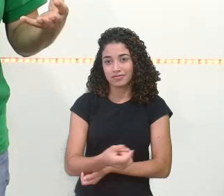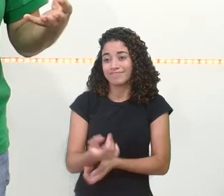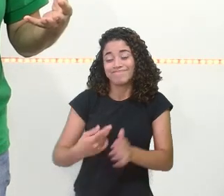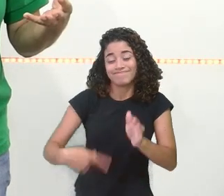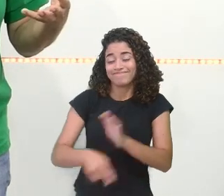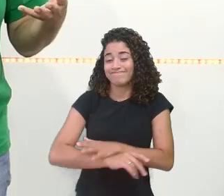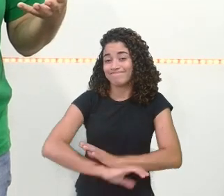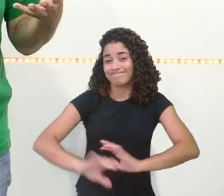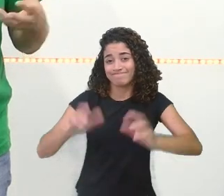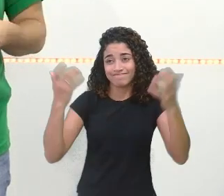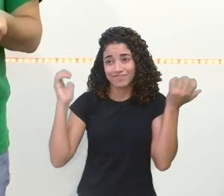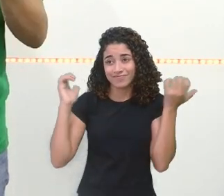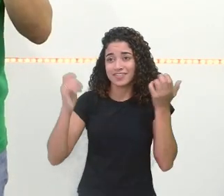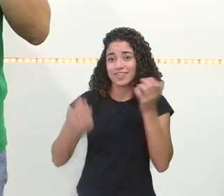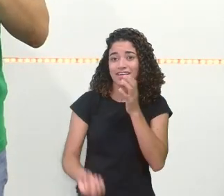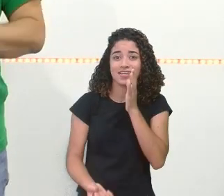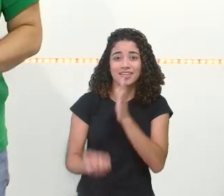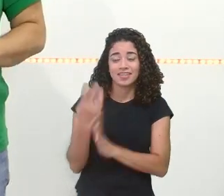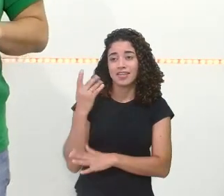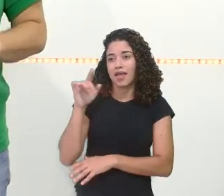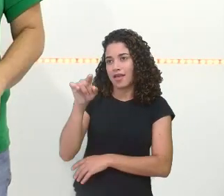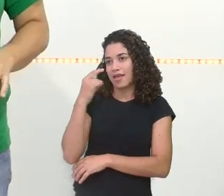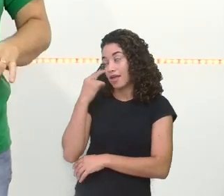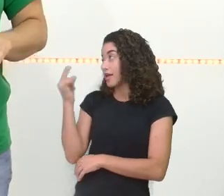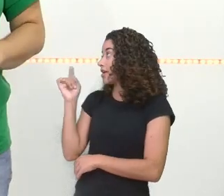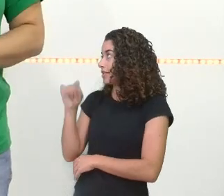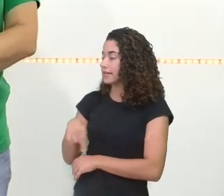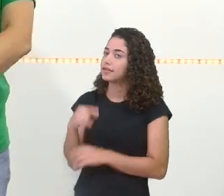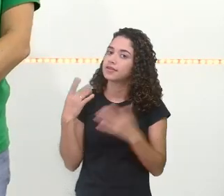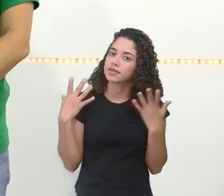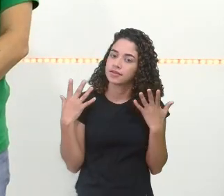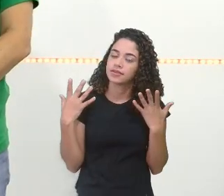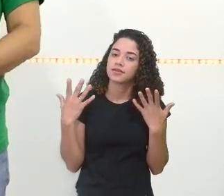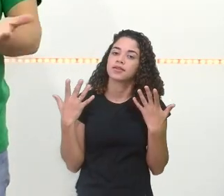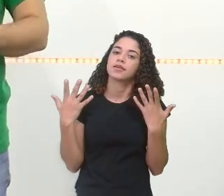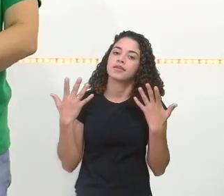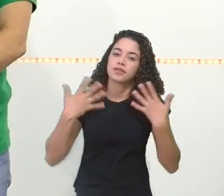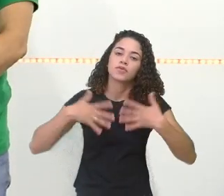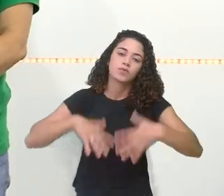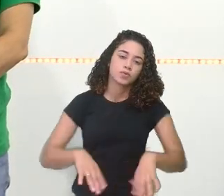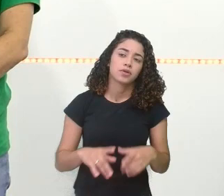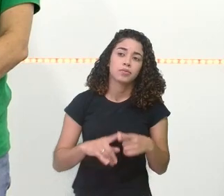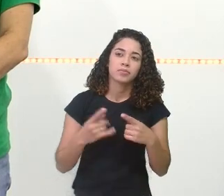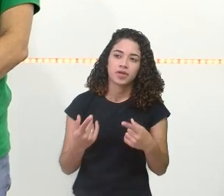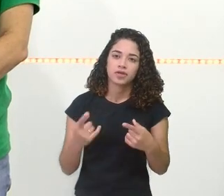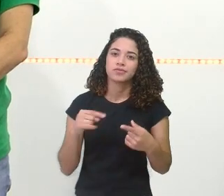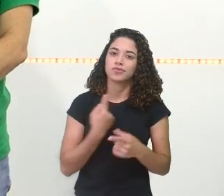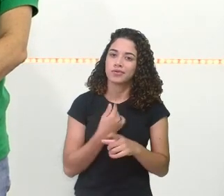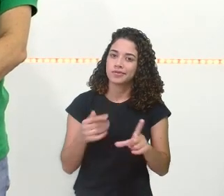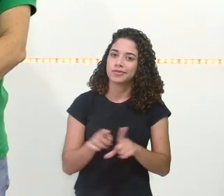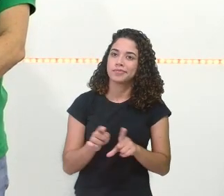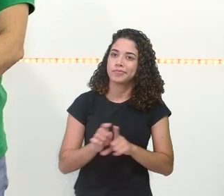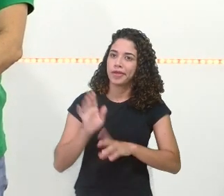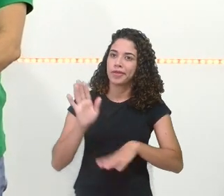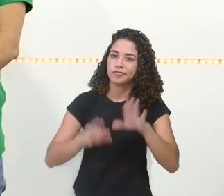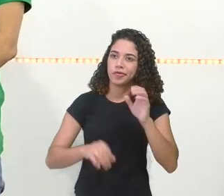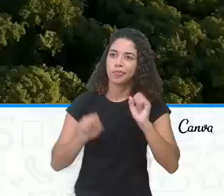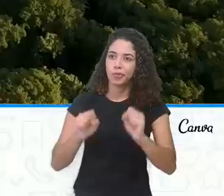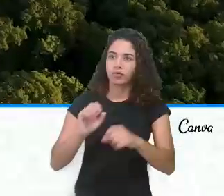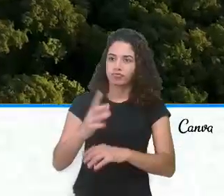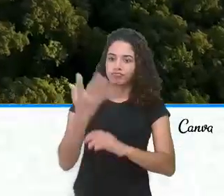natureza que providenciou ele. Mas a gente está provocando desertos. Tem que ter cuidado com esse desmatamento aí, sem